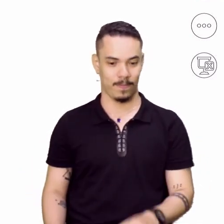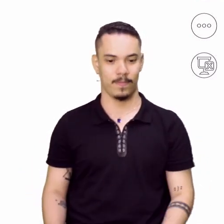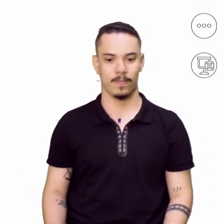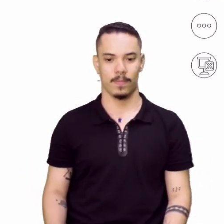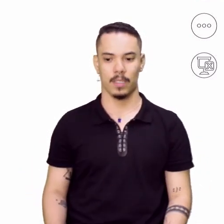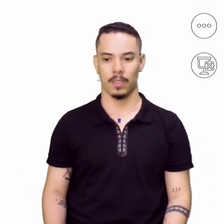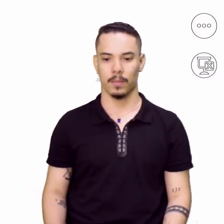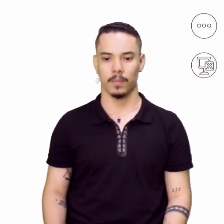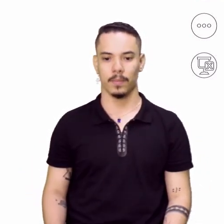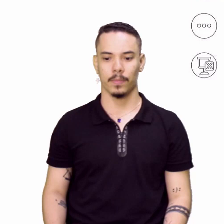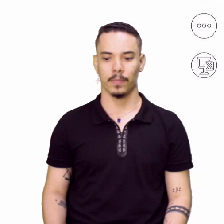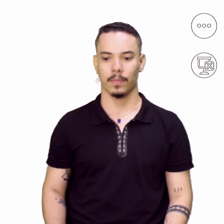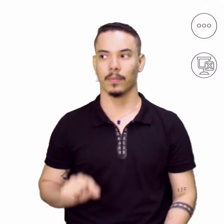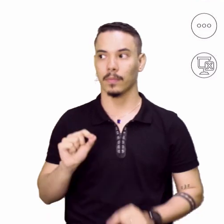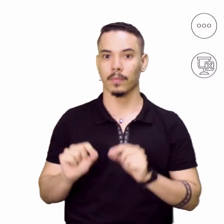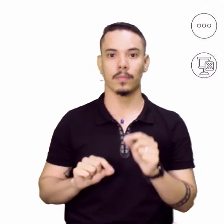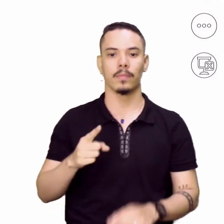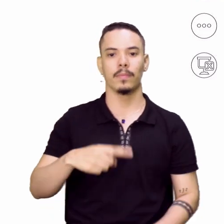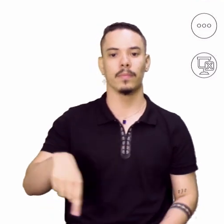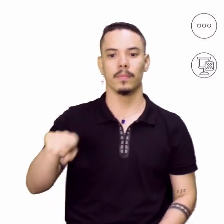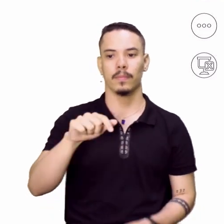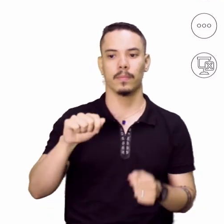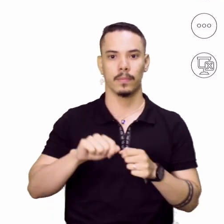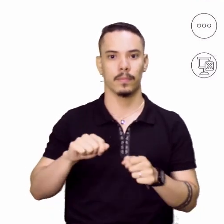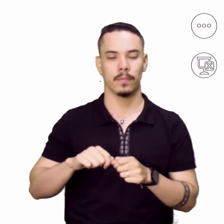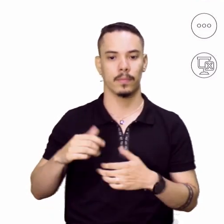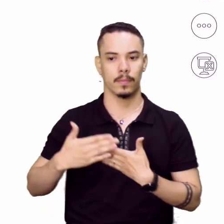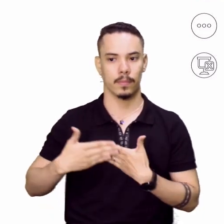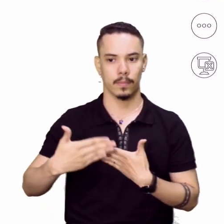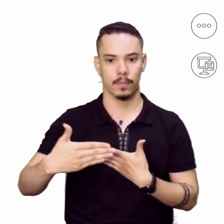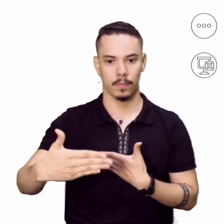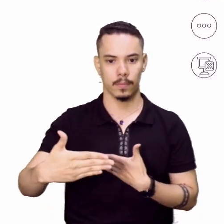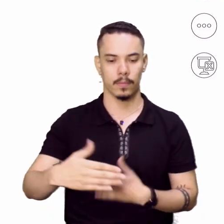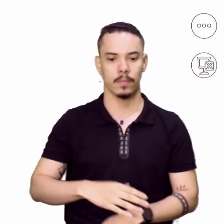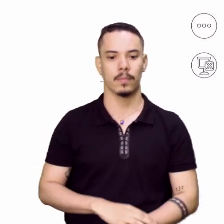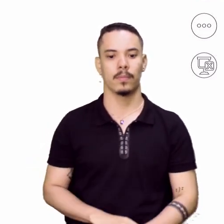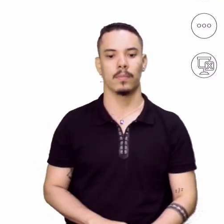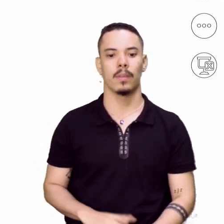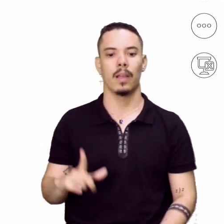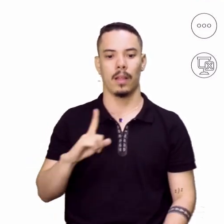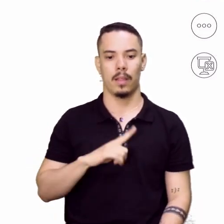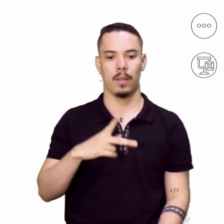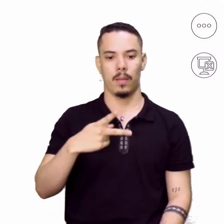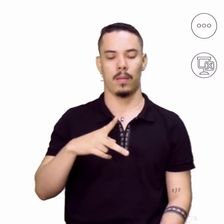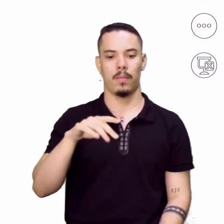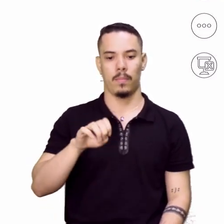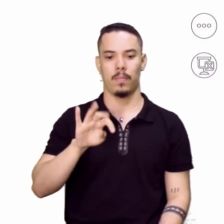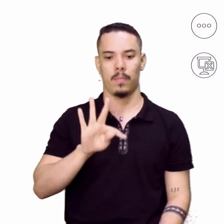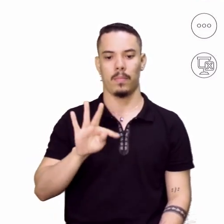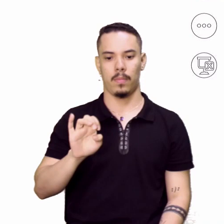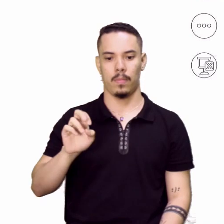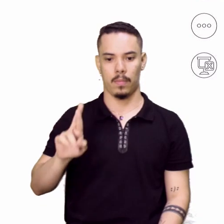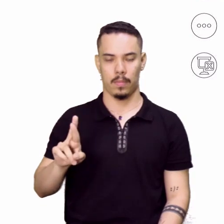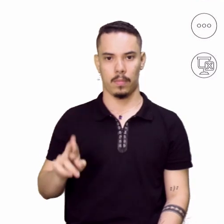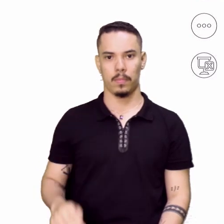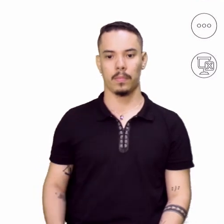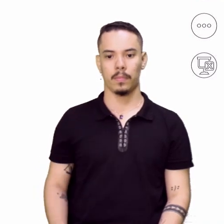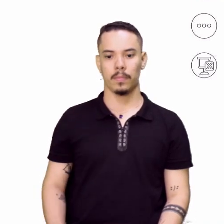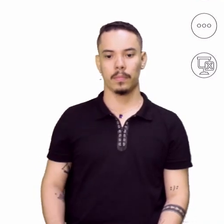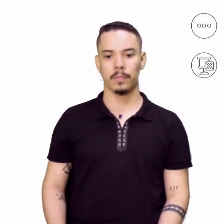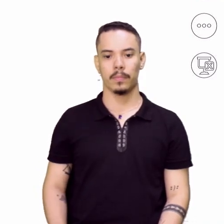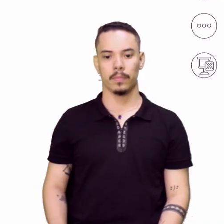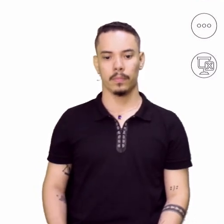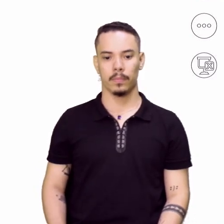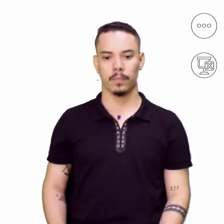Will You do O que você fará tá E aí temos o Peter aqui que ele fala o seguinte I will wait